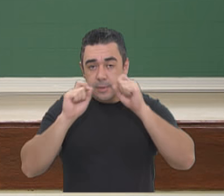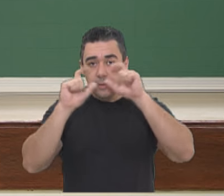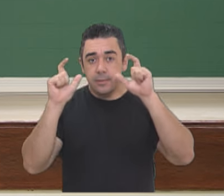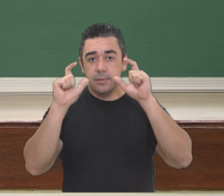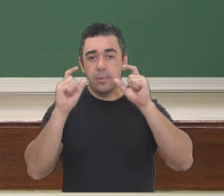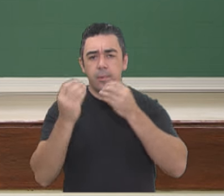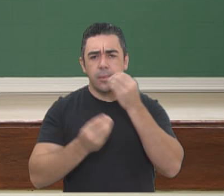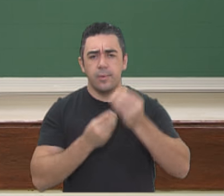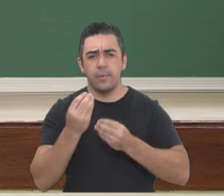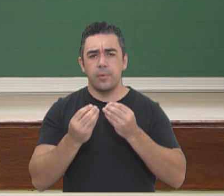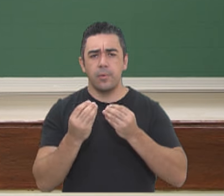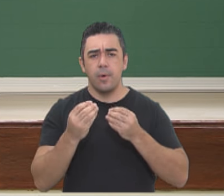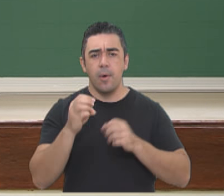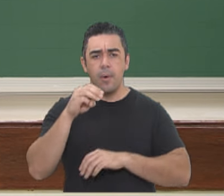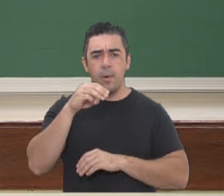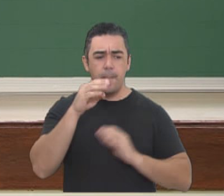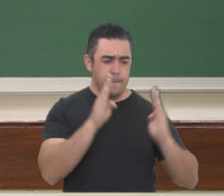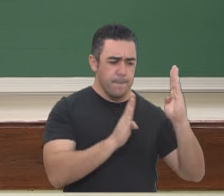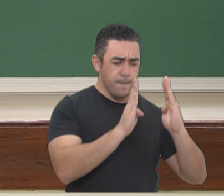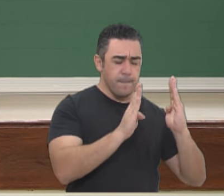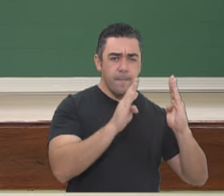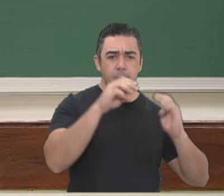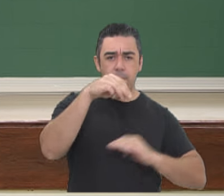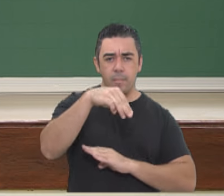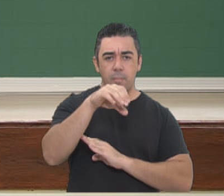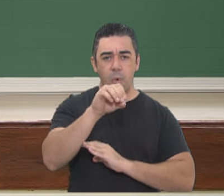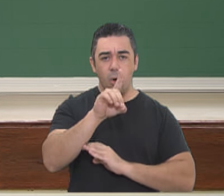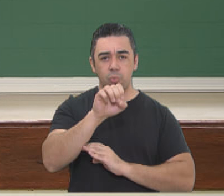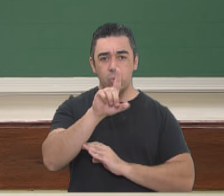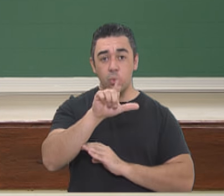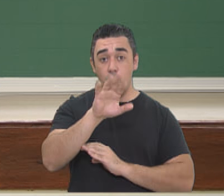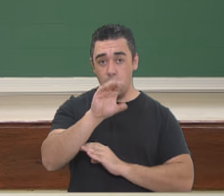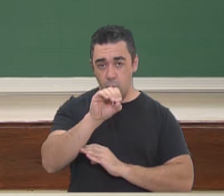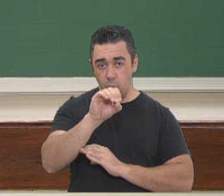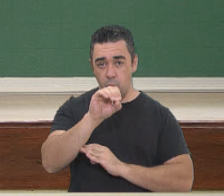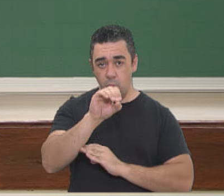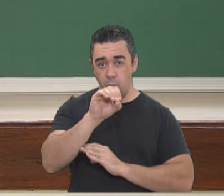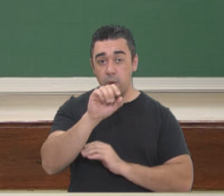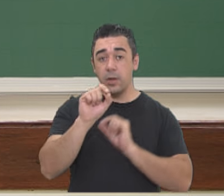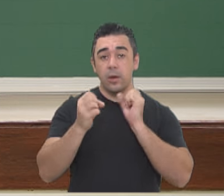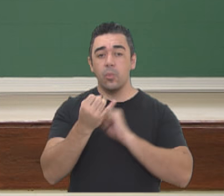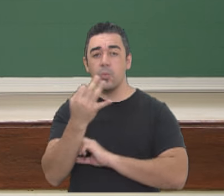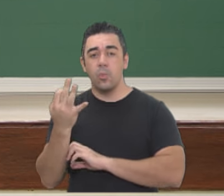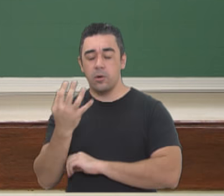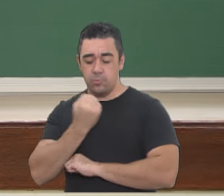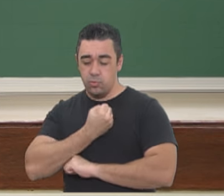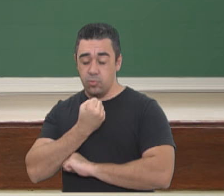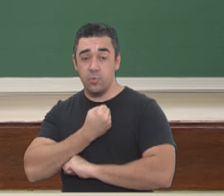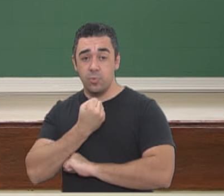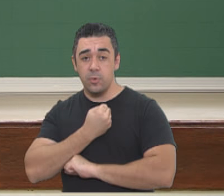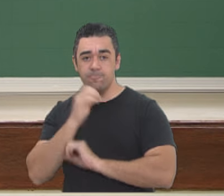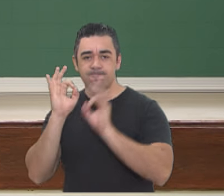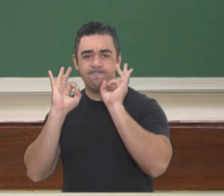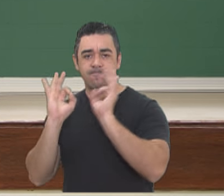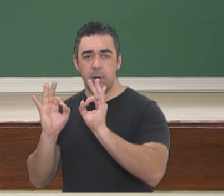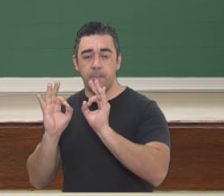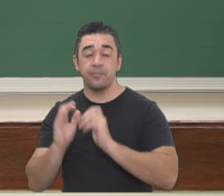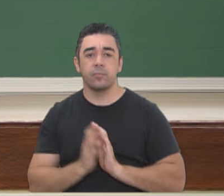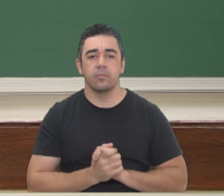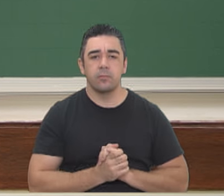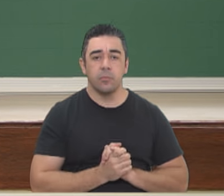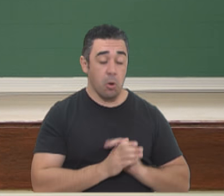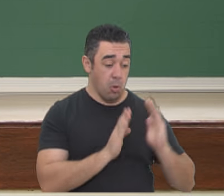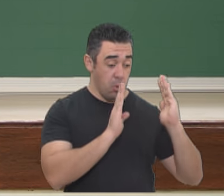Módulo ou valor absoluto. O que será módulo ou valor absoluto? O módulo é a distância